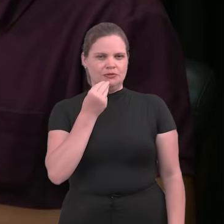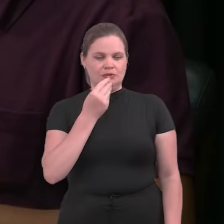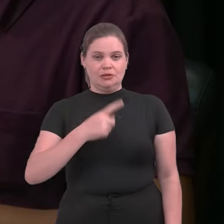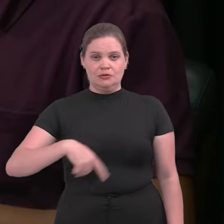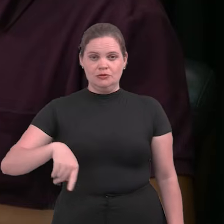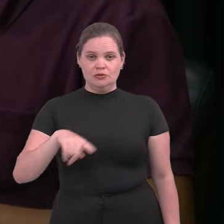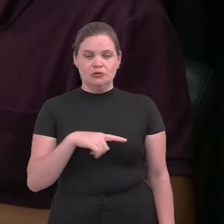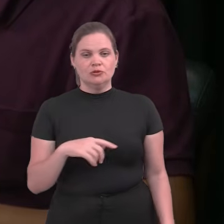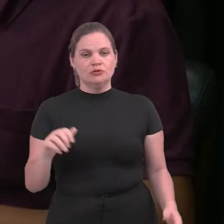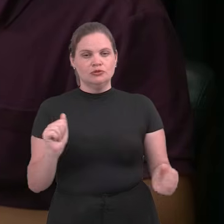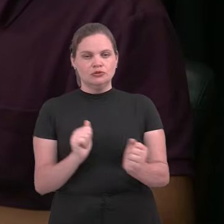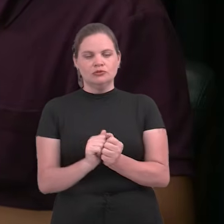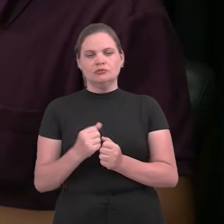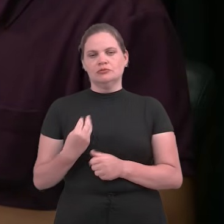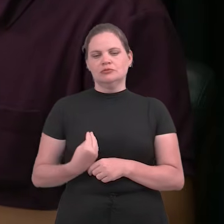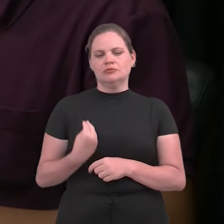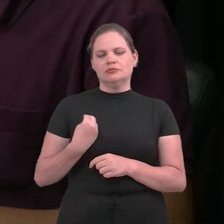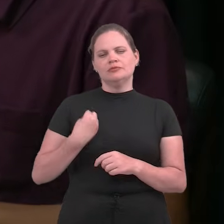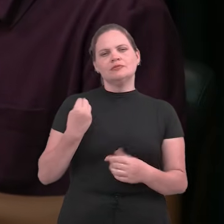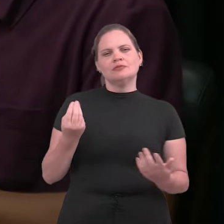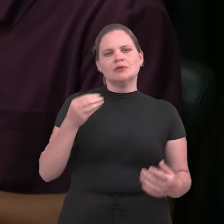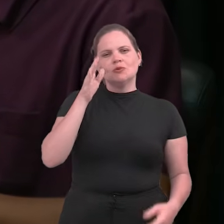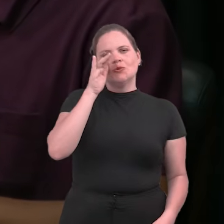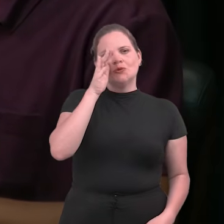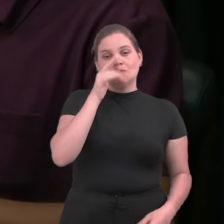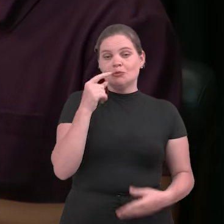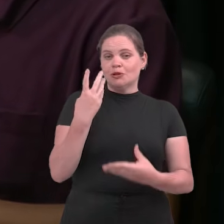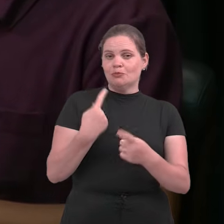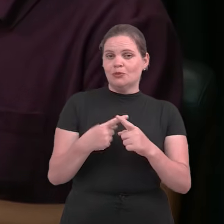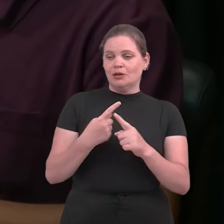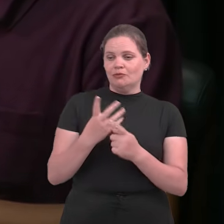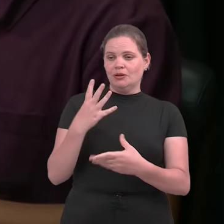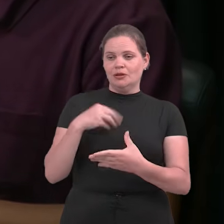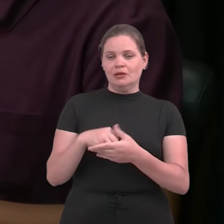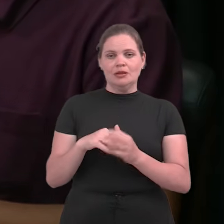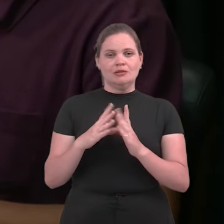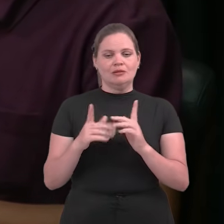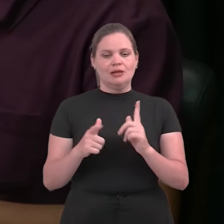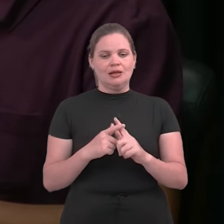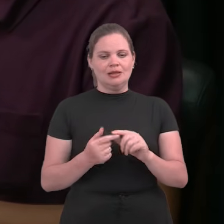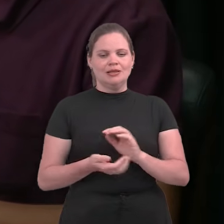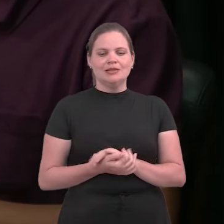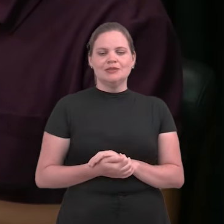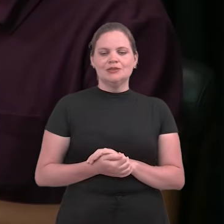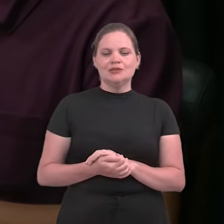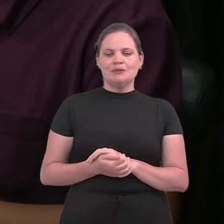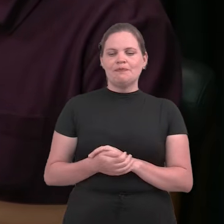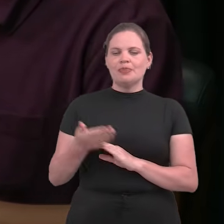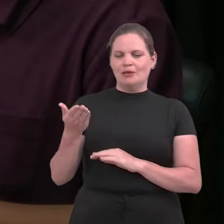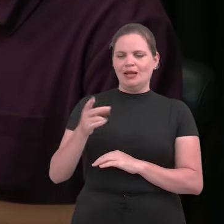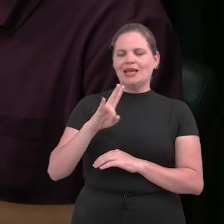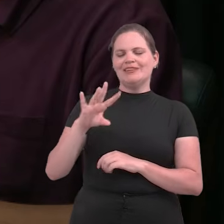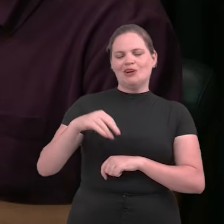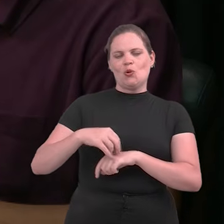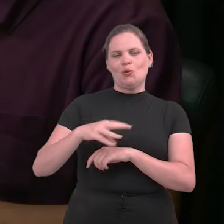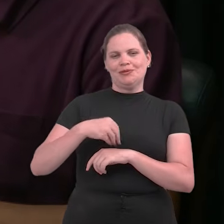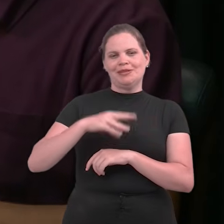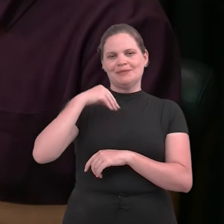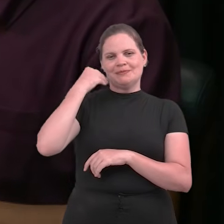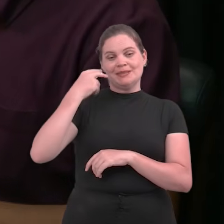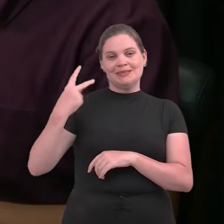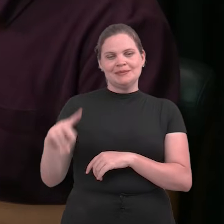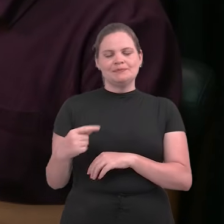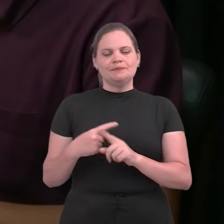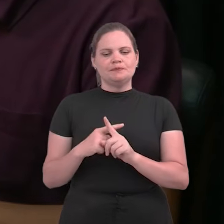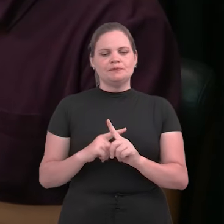participar juntos. E o curioso que foi na igreja. Na igreja? Oportunidades da igreja, que nós vamos compartilhar aqui com os irmãos, né? E